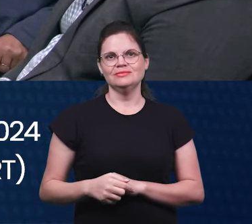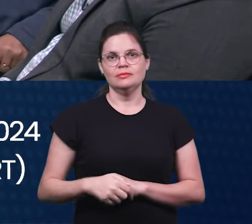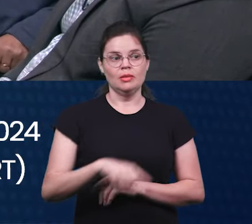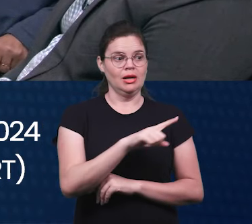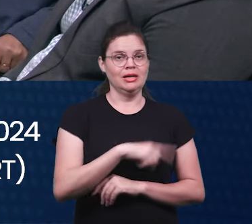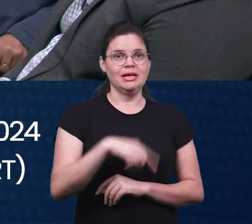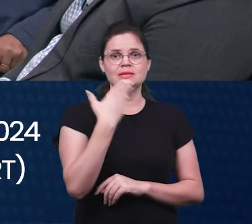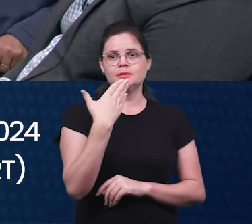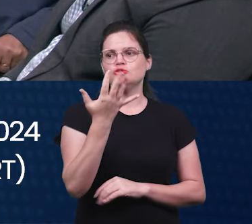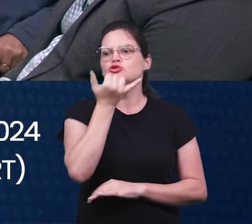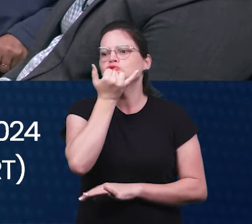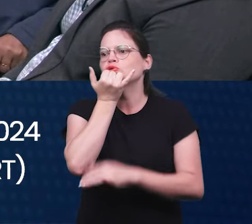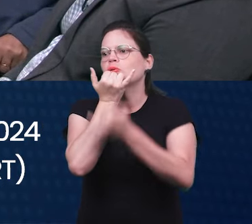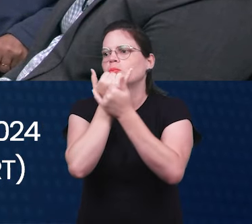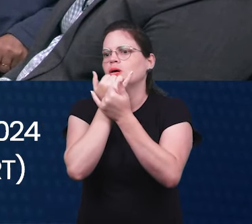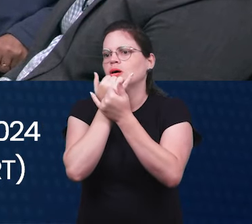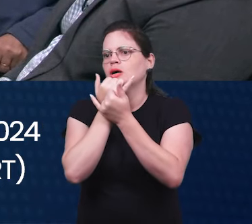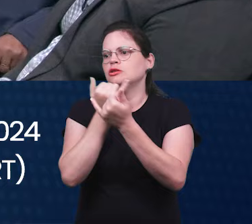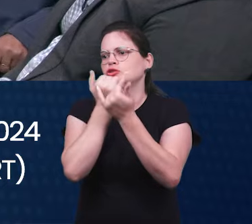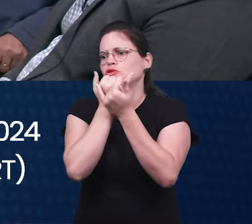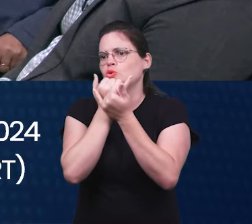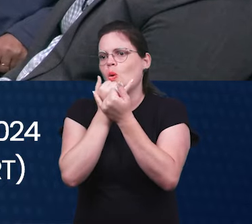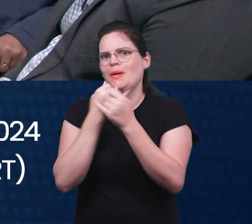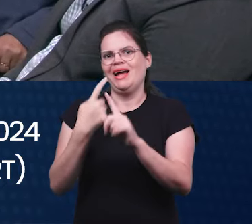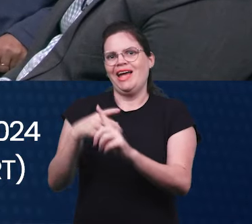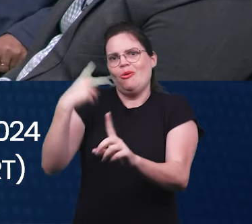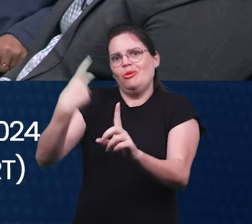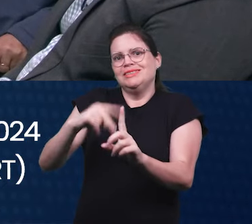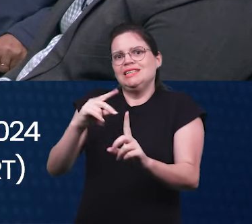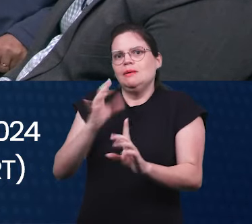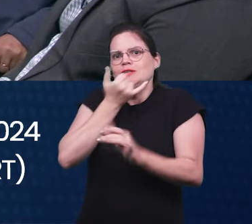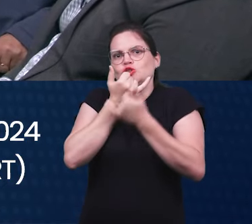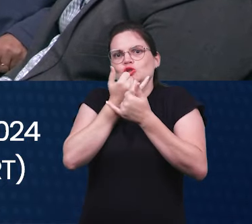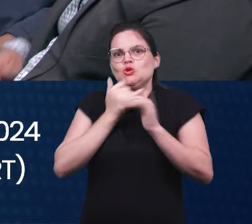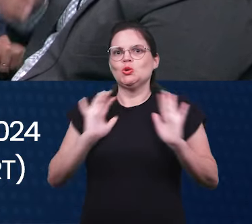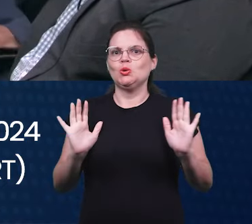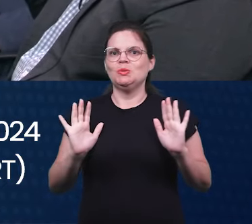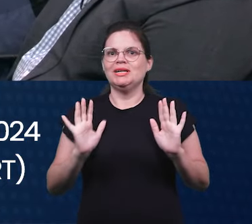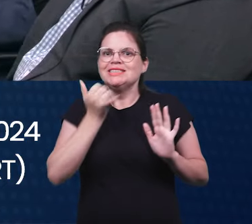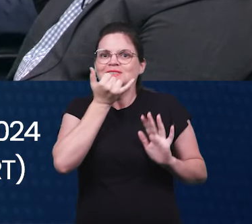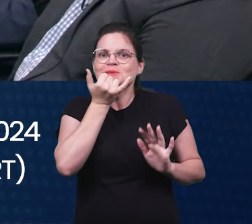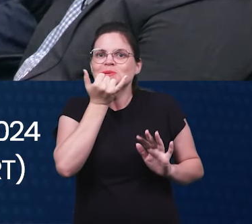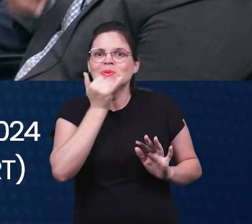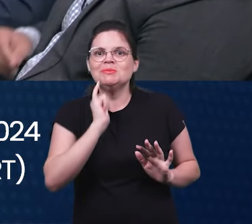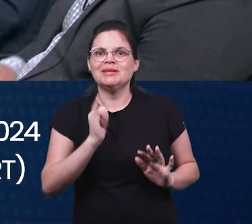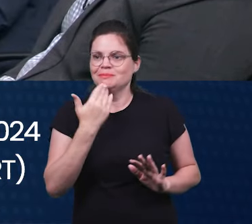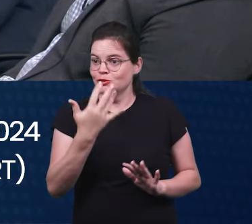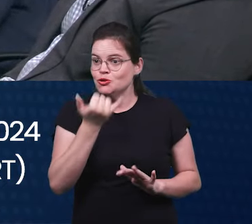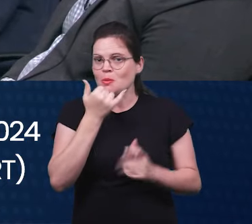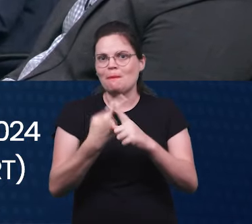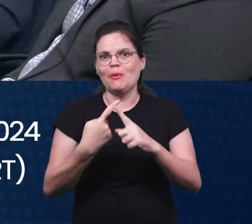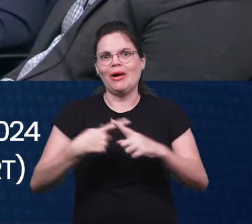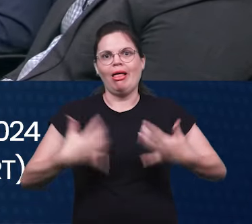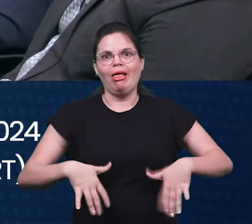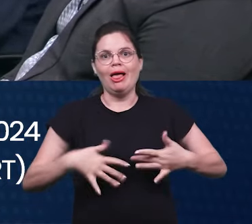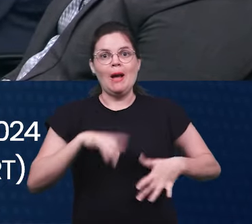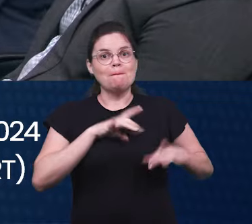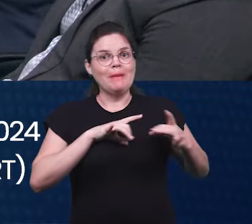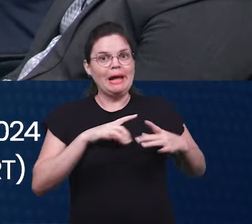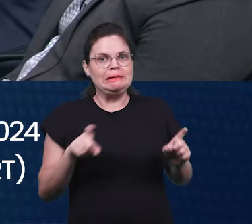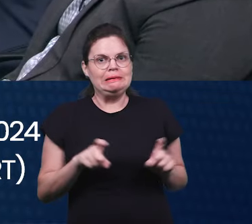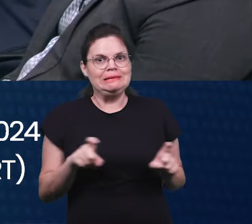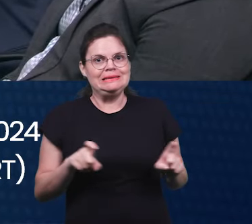Também. Eles pediram desculpa, Paulo. Desculpa aí. A chicotadinha que te demos aí, mas só o negócio. Aqui, veja só, a consciência